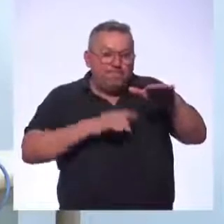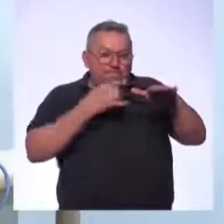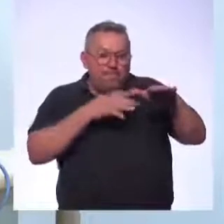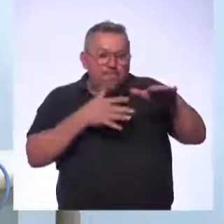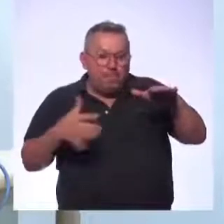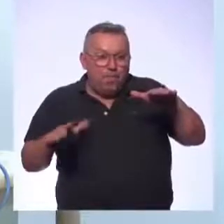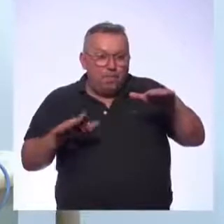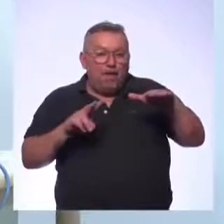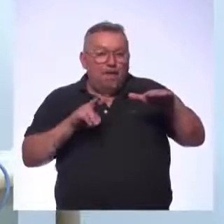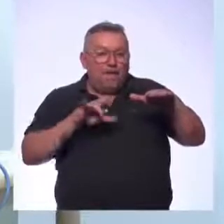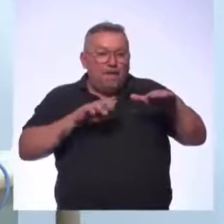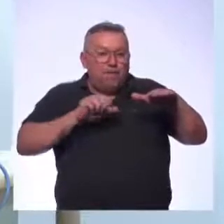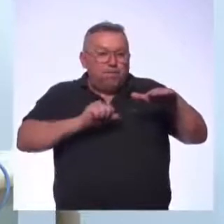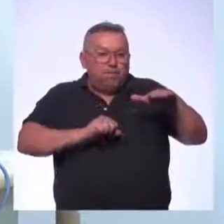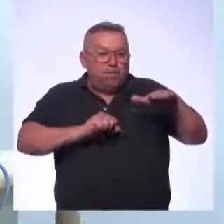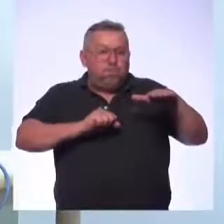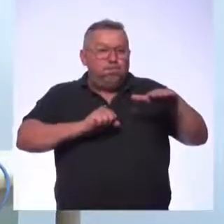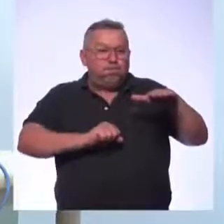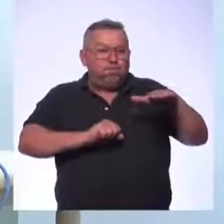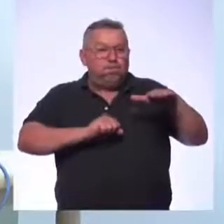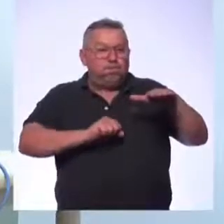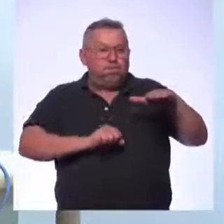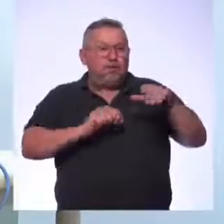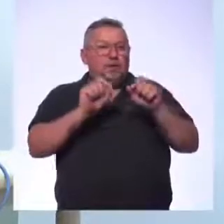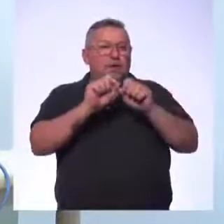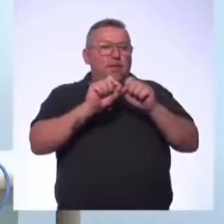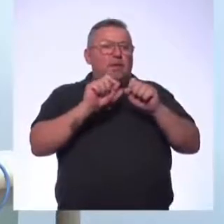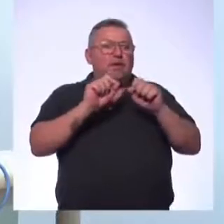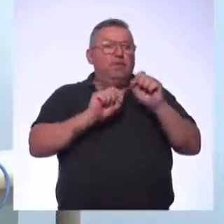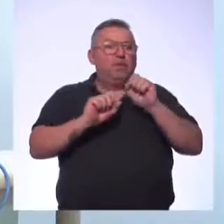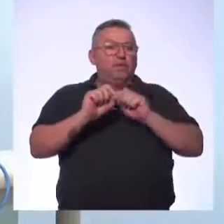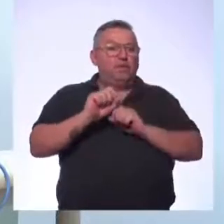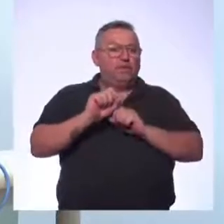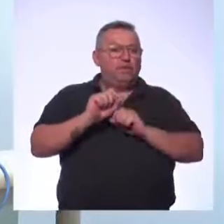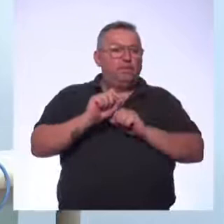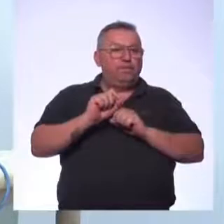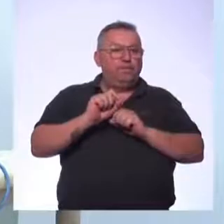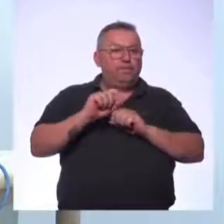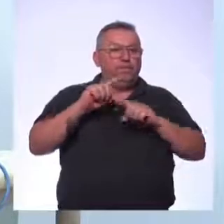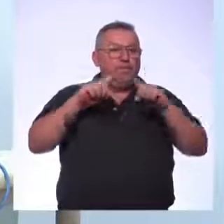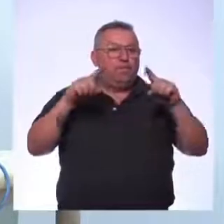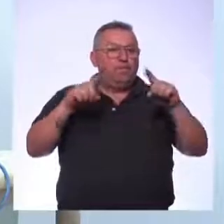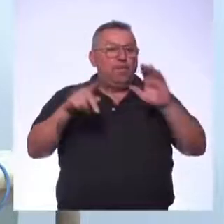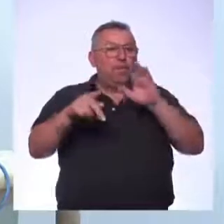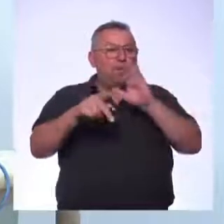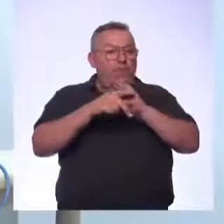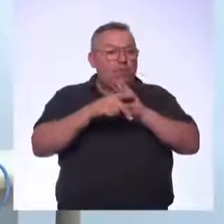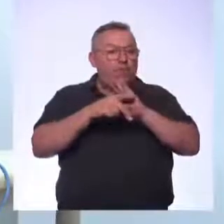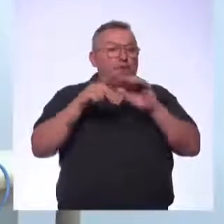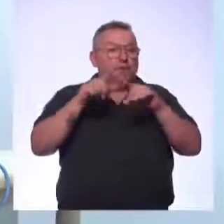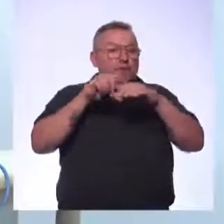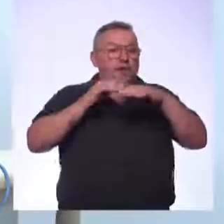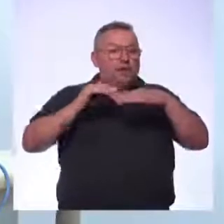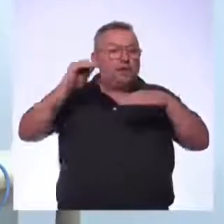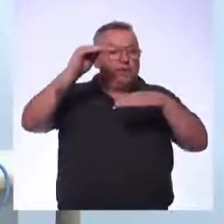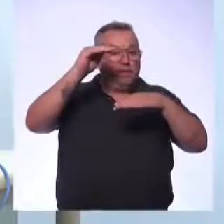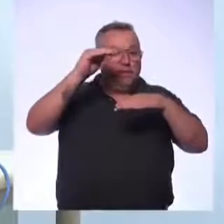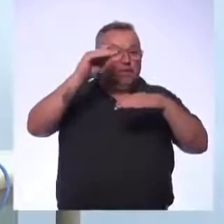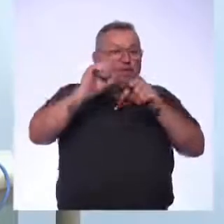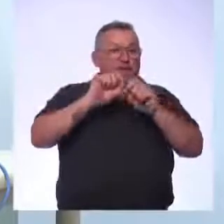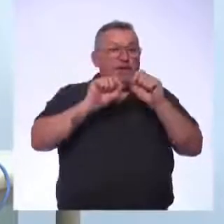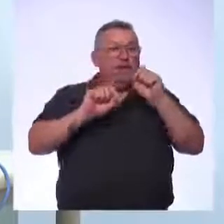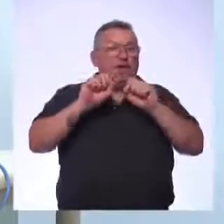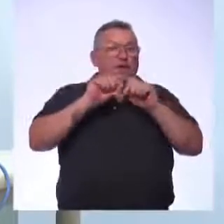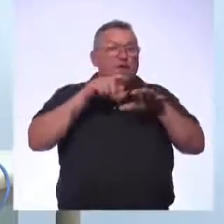vai pressionando também a formação também do subterrâneo e também da superfície, fazendo com que